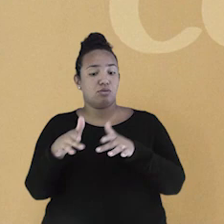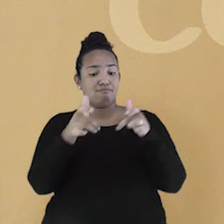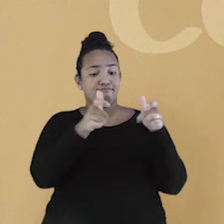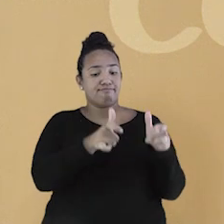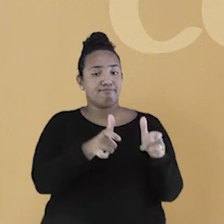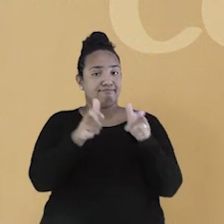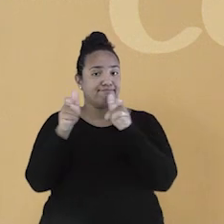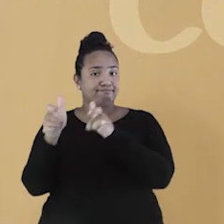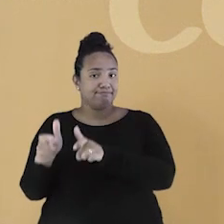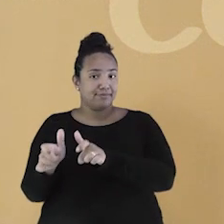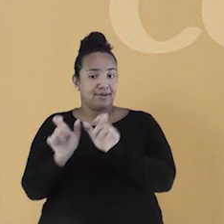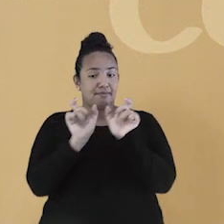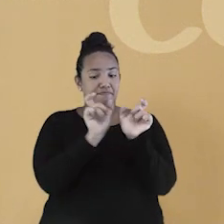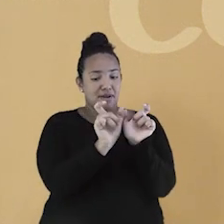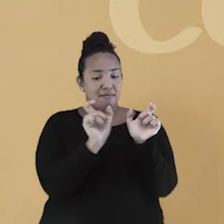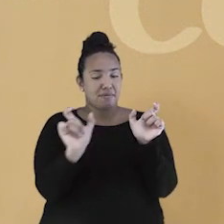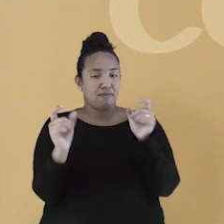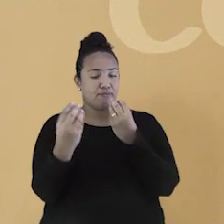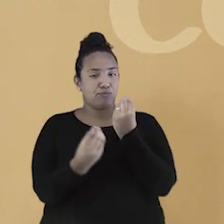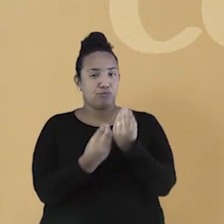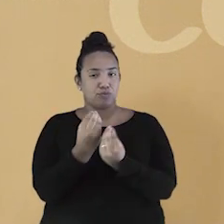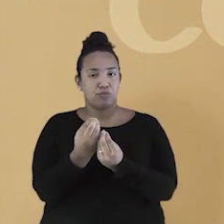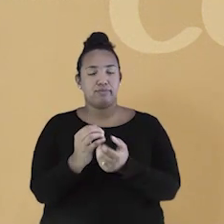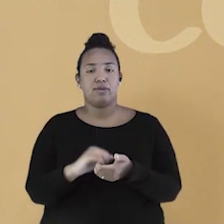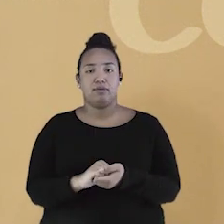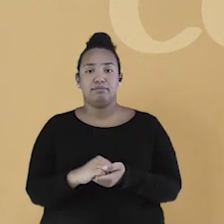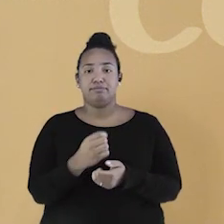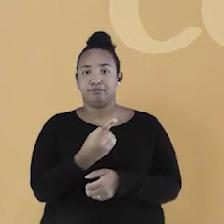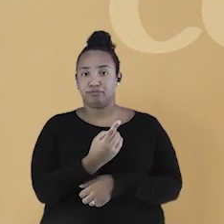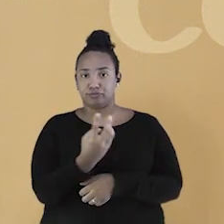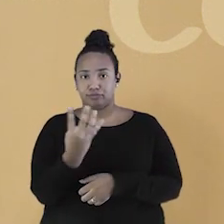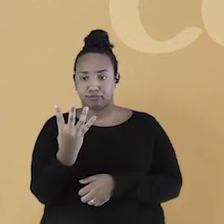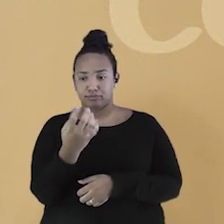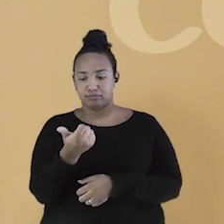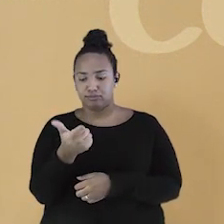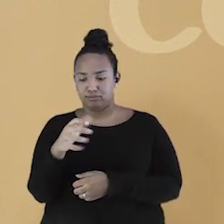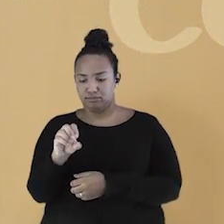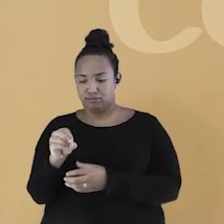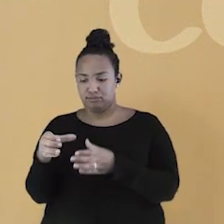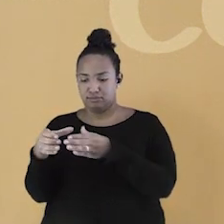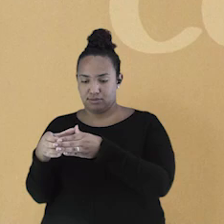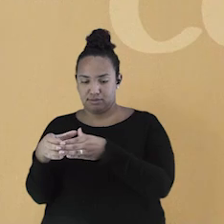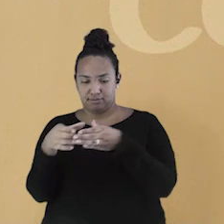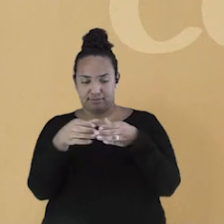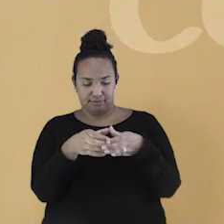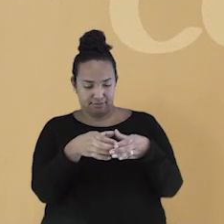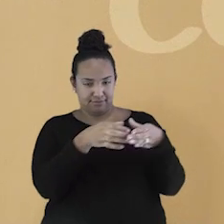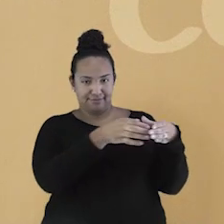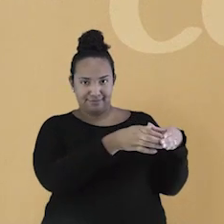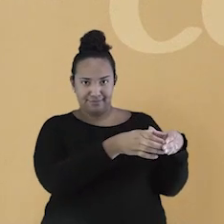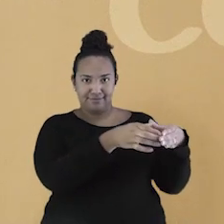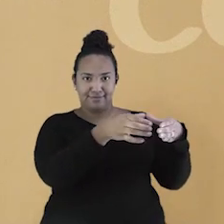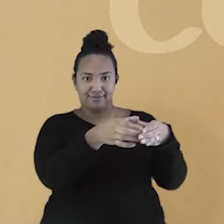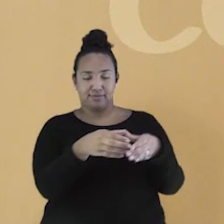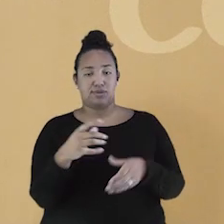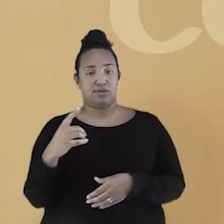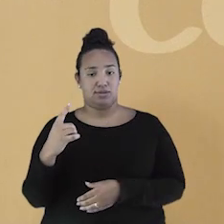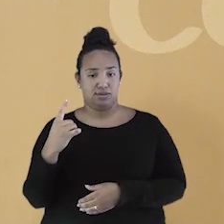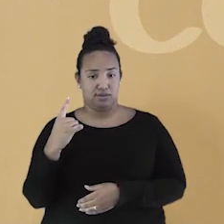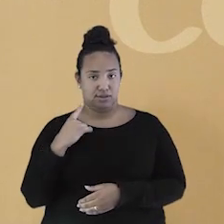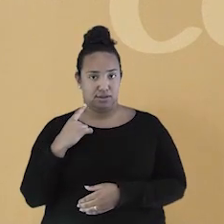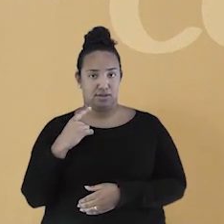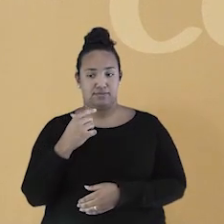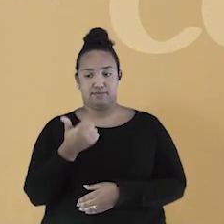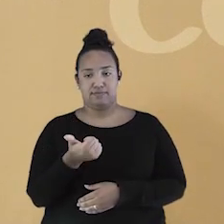número. As quantidades são agrupadas de 10 em 10 e recebem as seguintes denominações.